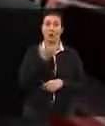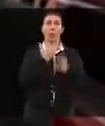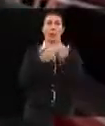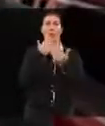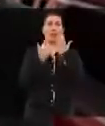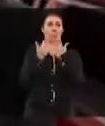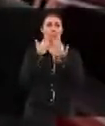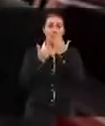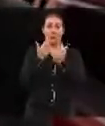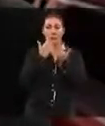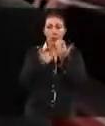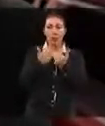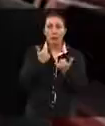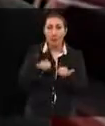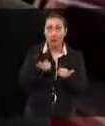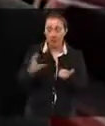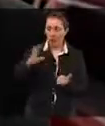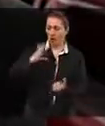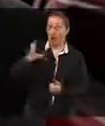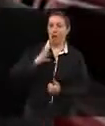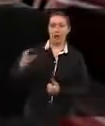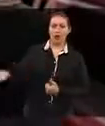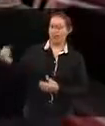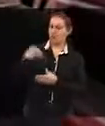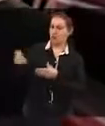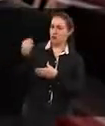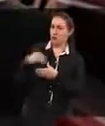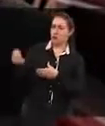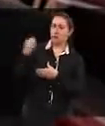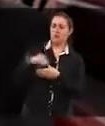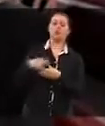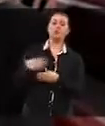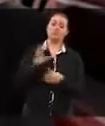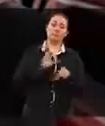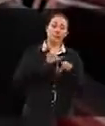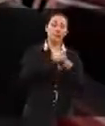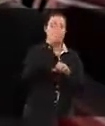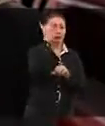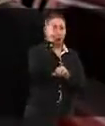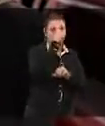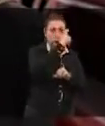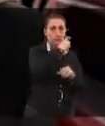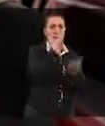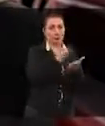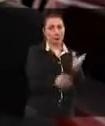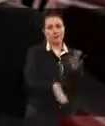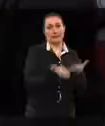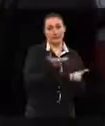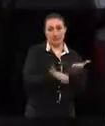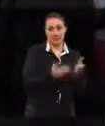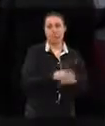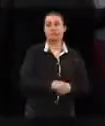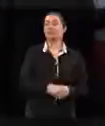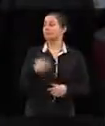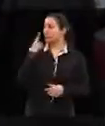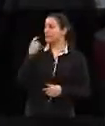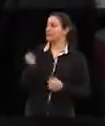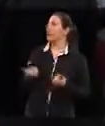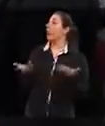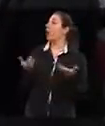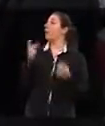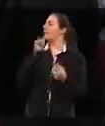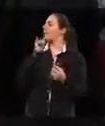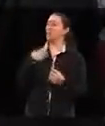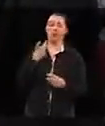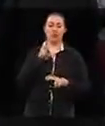nos superalimentar, obviamente, uma quantidade calórica muito grande, e isso vai dificultar o processo de perda de peso. Tá certo, interessante. Fernanda,